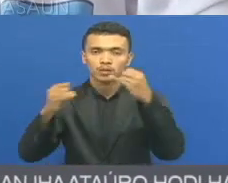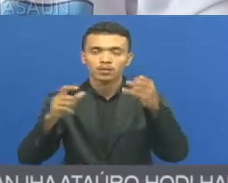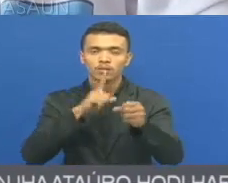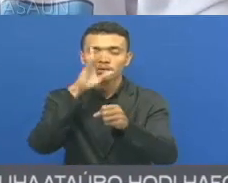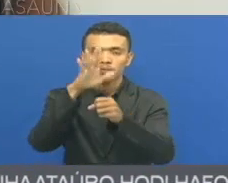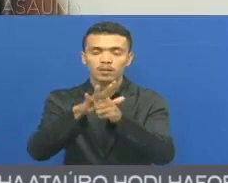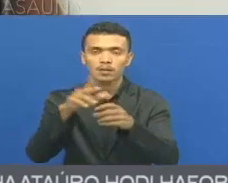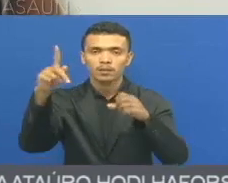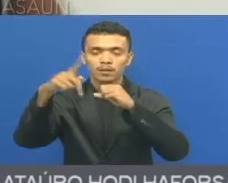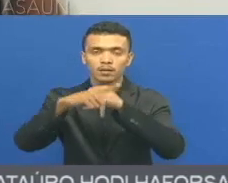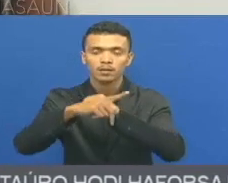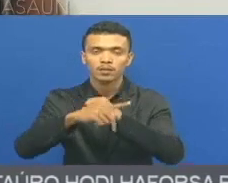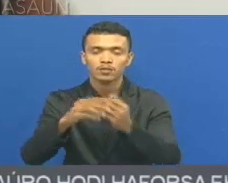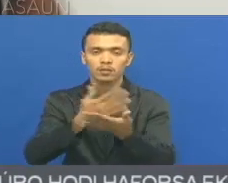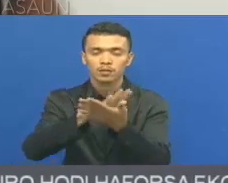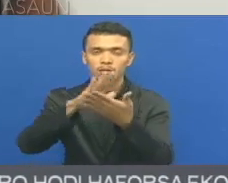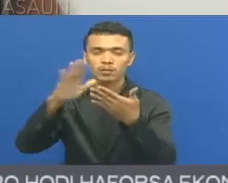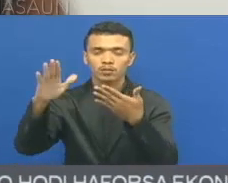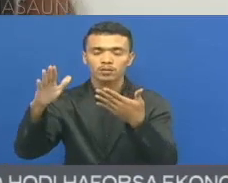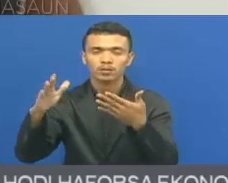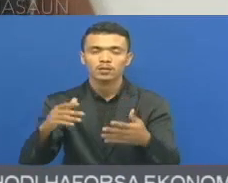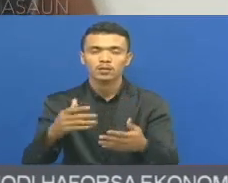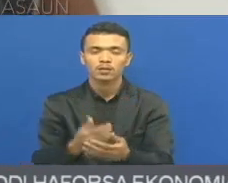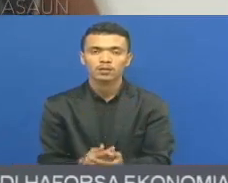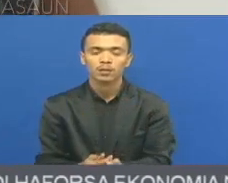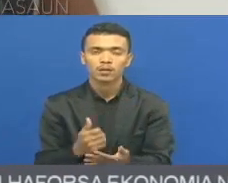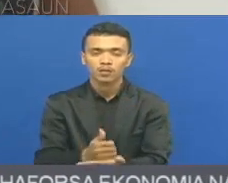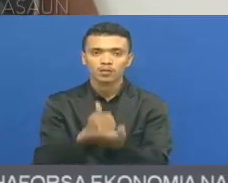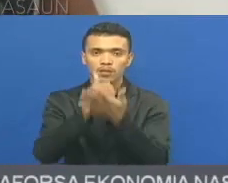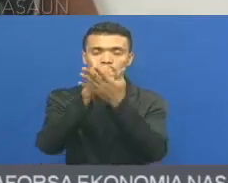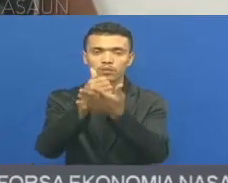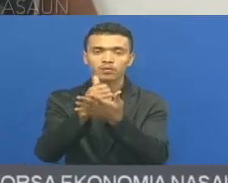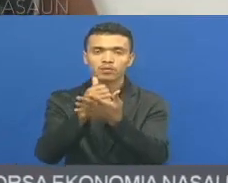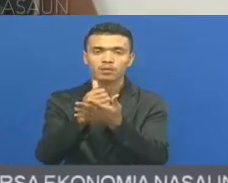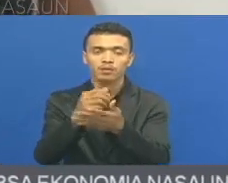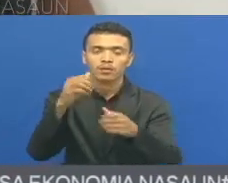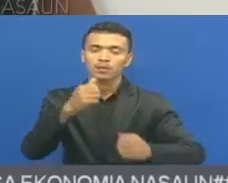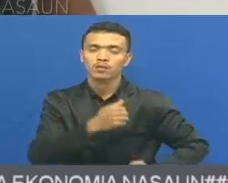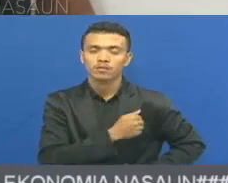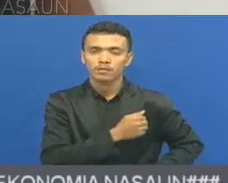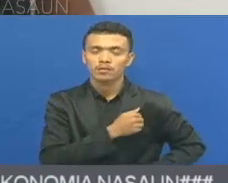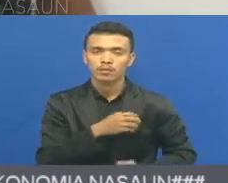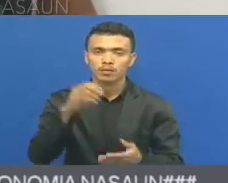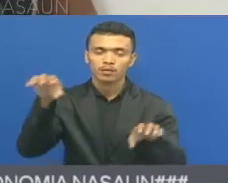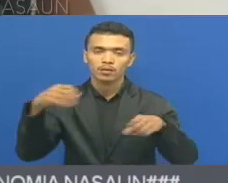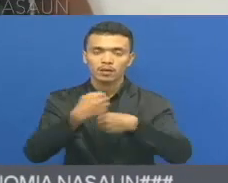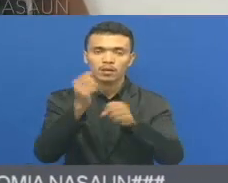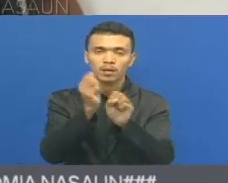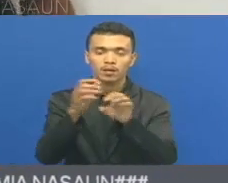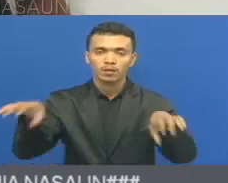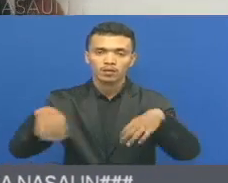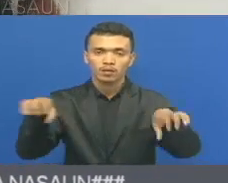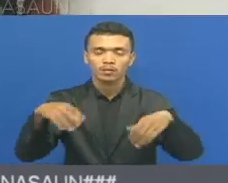compromete. Partido Undir Tim se sosa equipamento moderno, onde facilita a instituição FFDTL, onde ela serviço onde aqui a